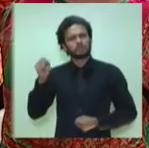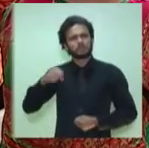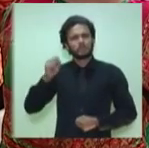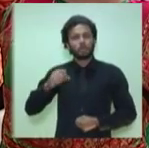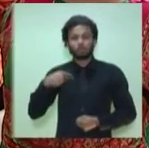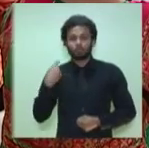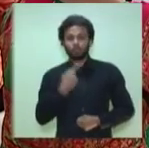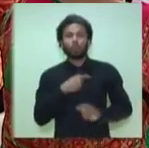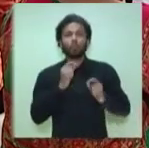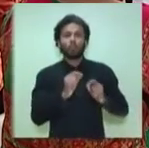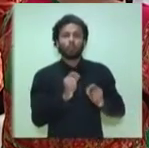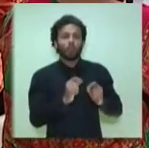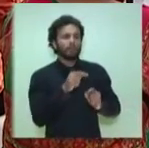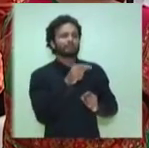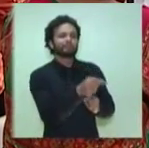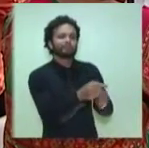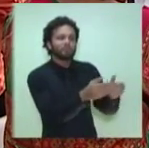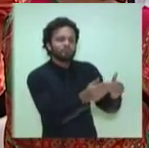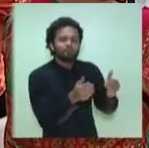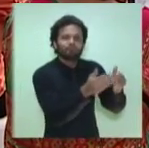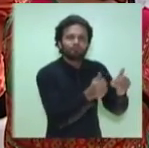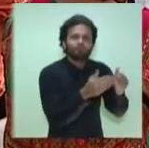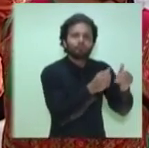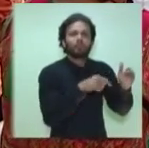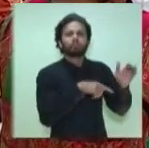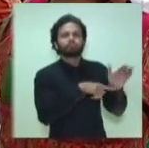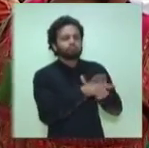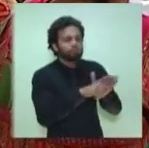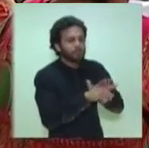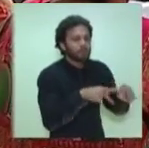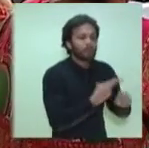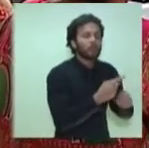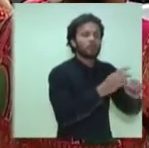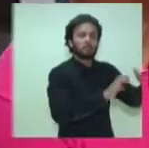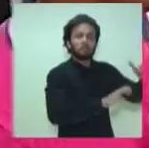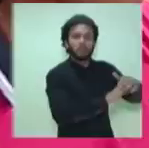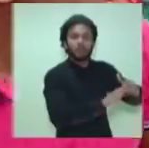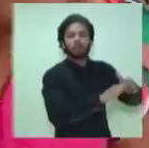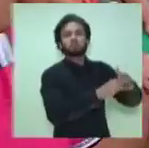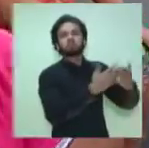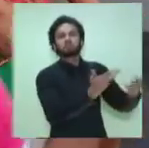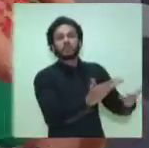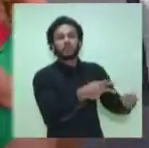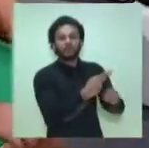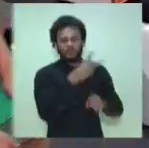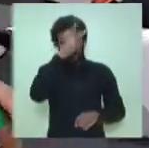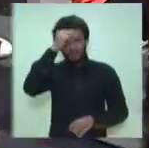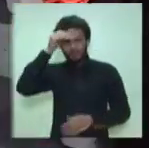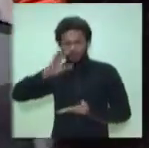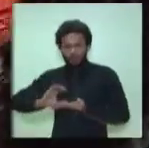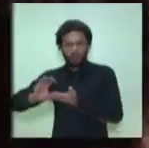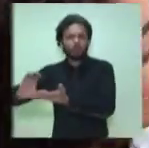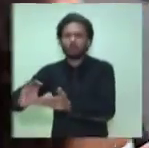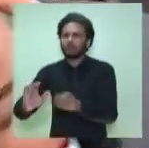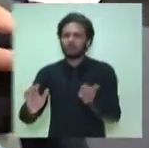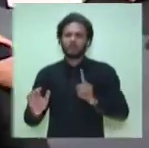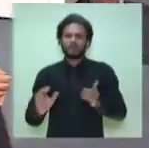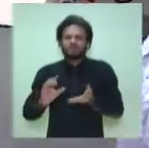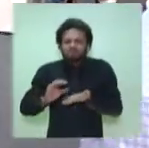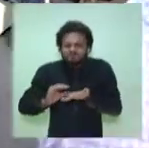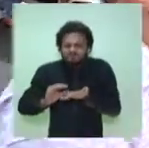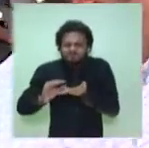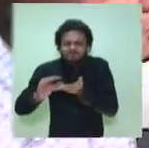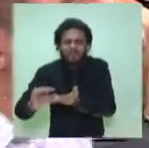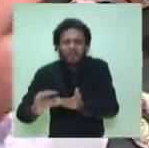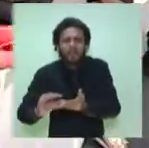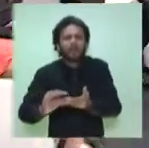buscar dinheiro privado, para não ficarmos encalacrando a prefeitura. A prefeitura tem que entrar com recursos o mínimo possível e